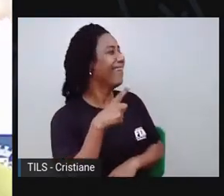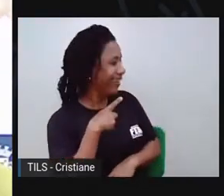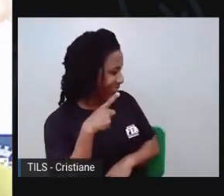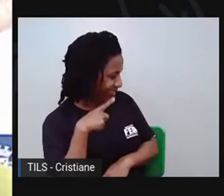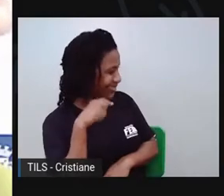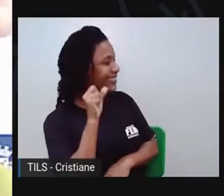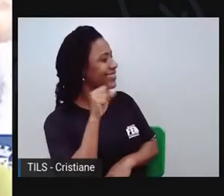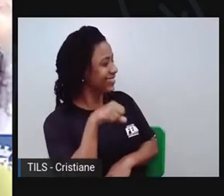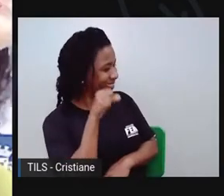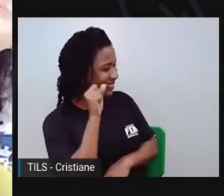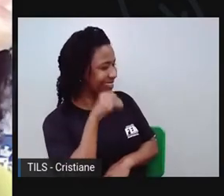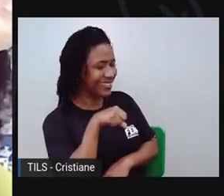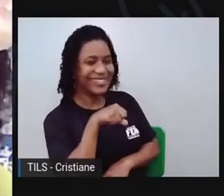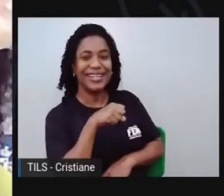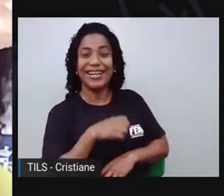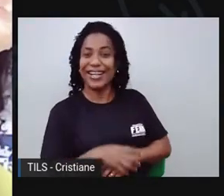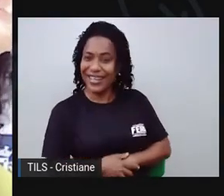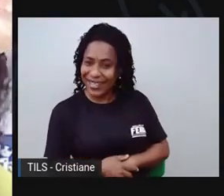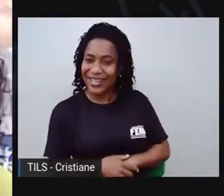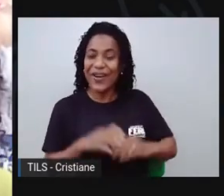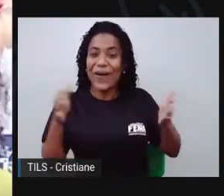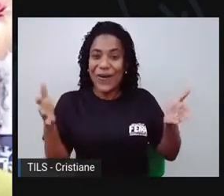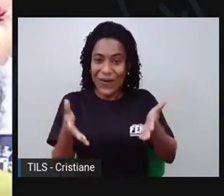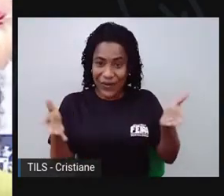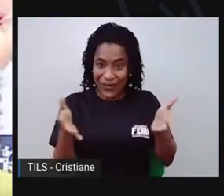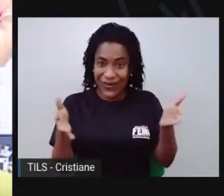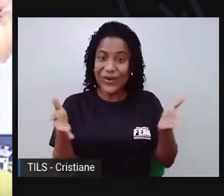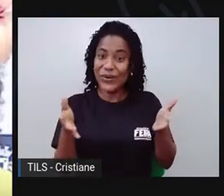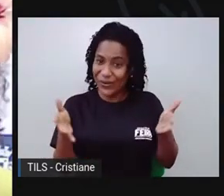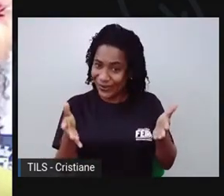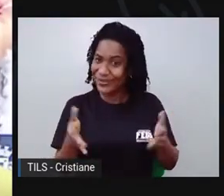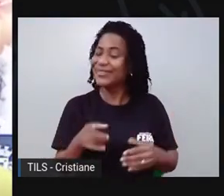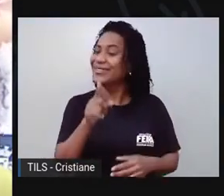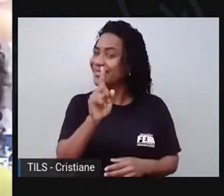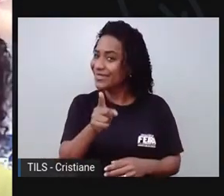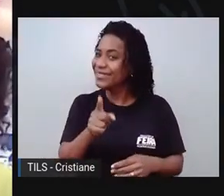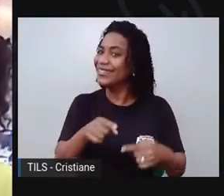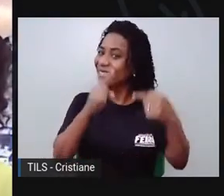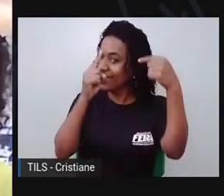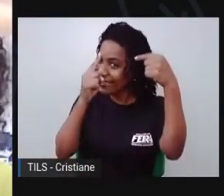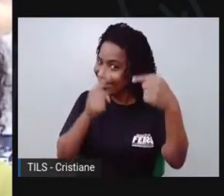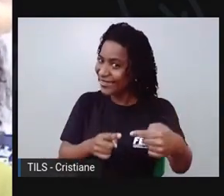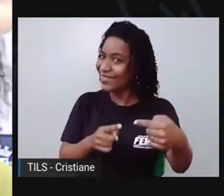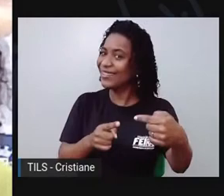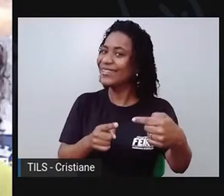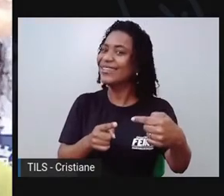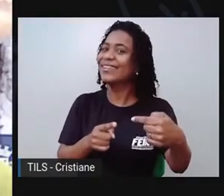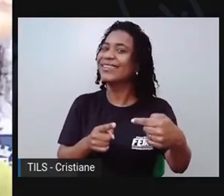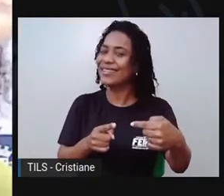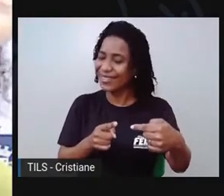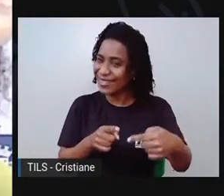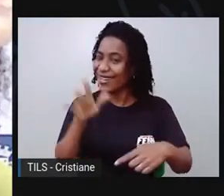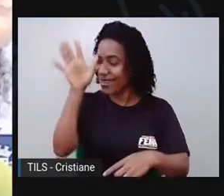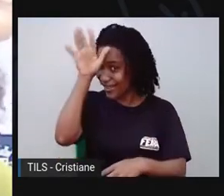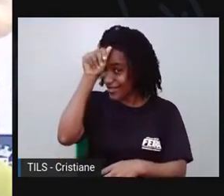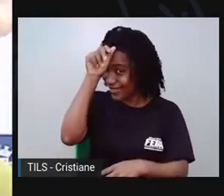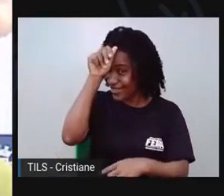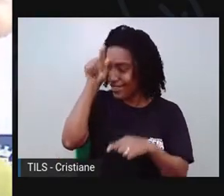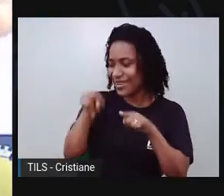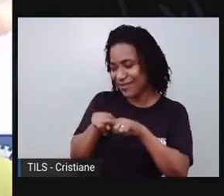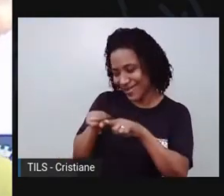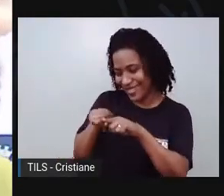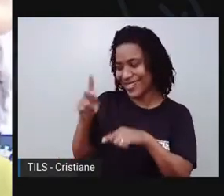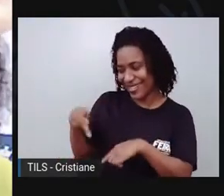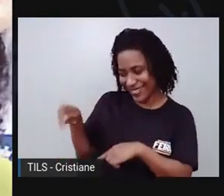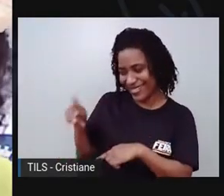E hoje eu quero Que legal! desafiar você aí de casa e também, ó, a Proelisa. Eu